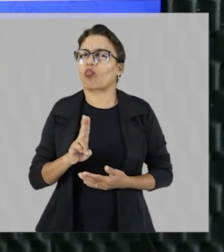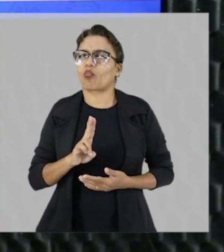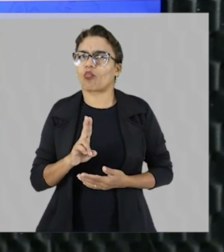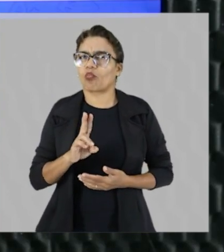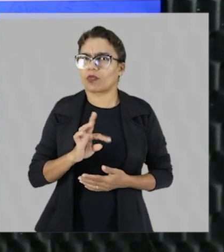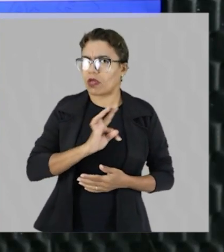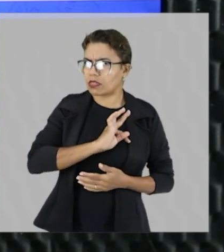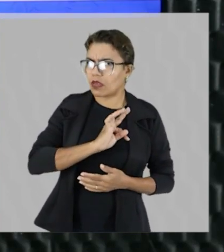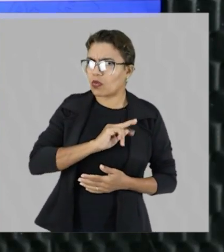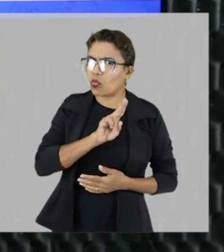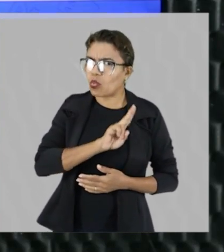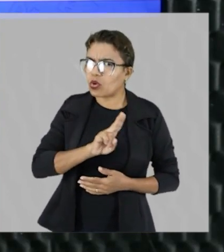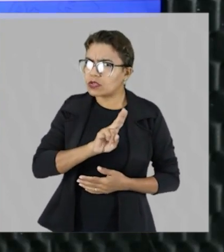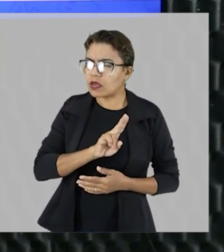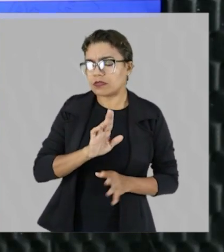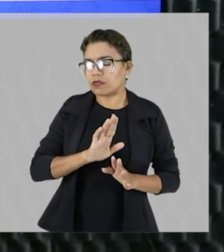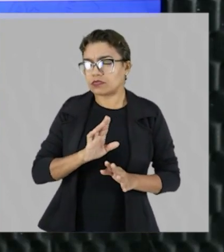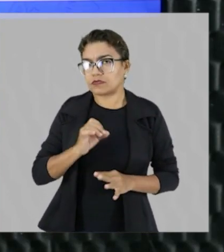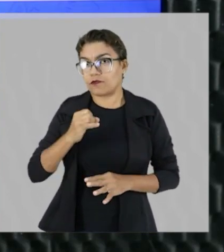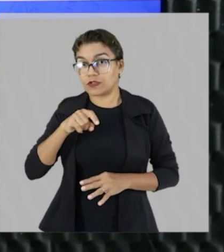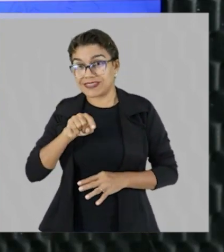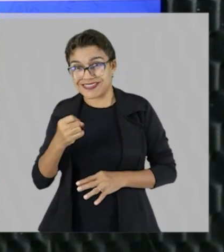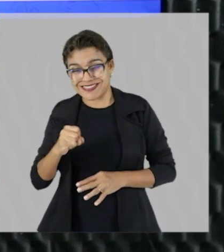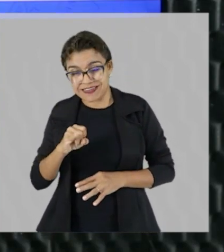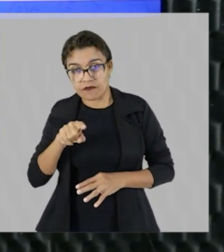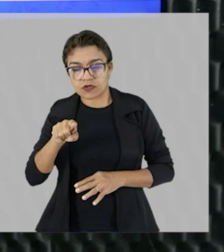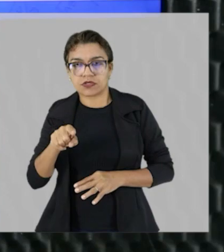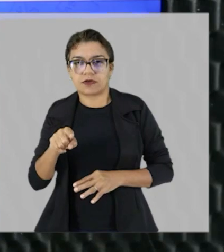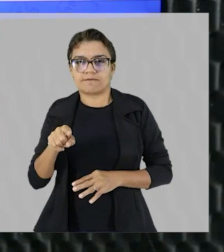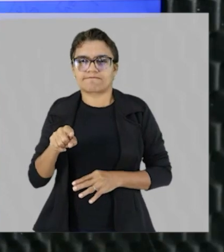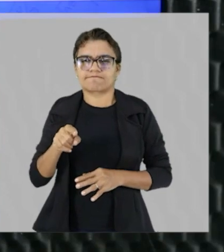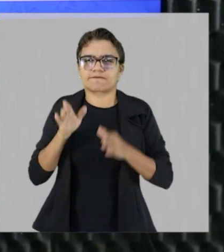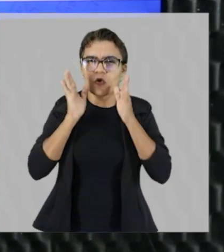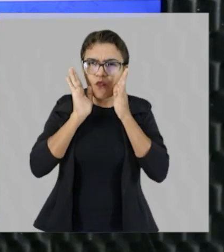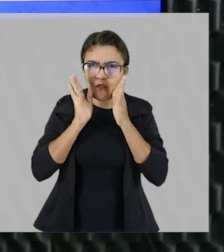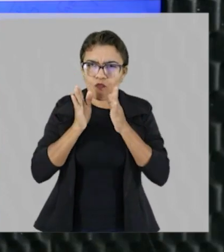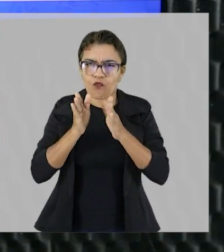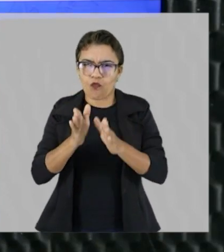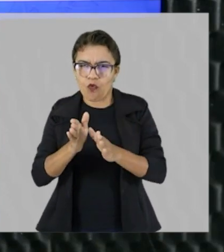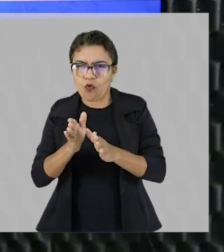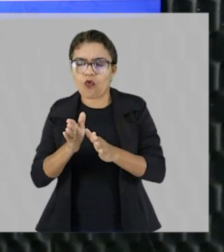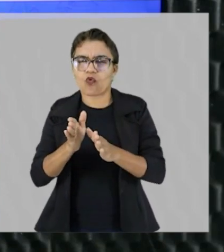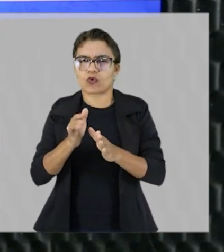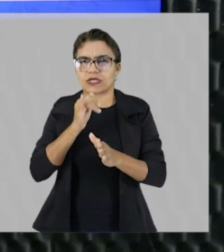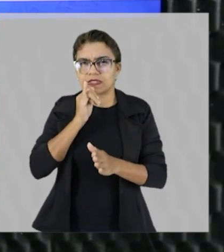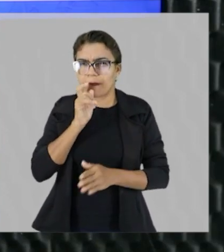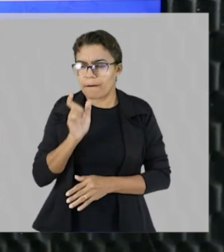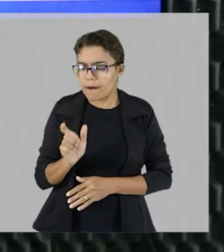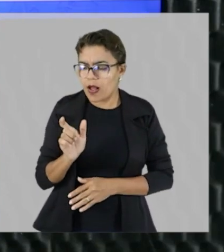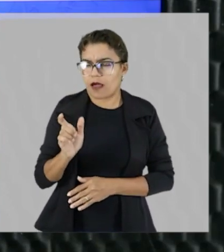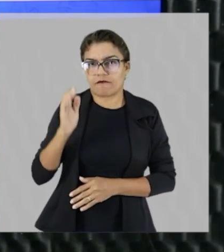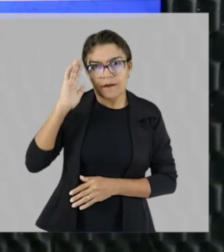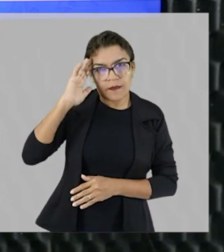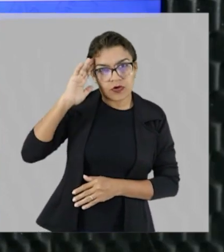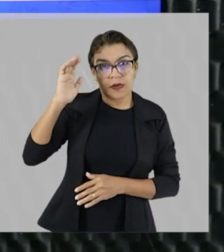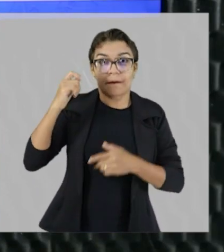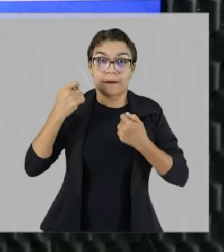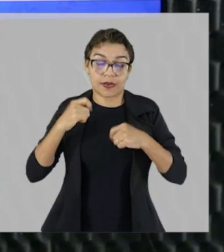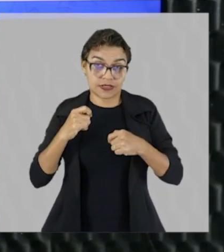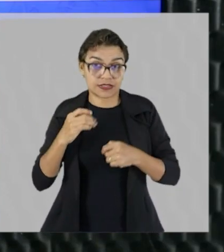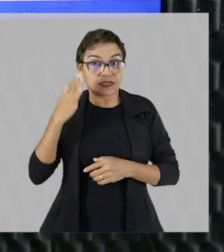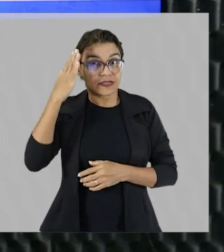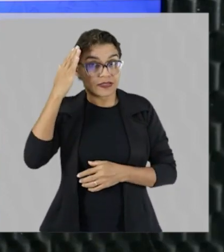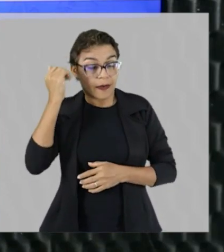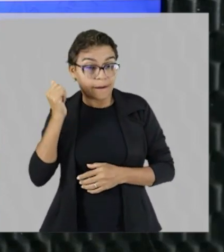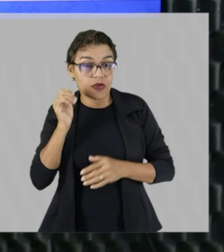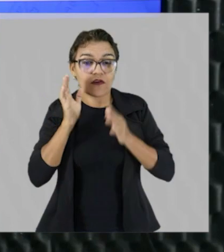vai usar, mas se você tem o hábito de se concentrar em palavras-chave. É preciso encontrar as ideias